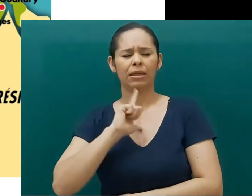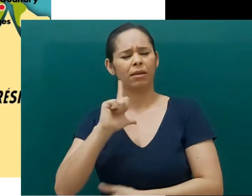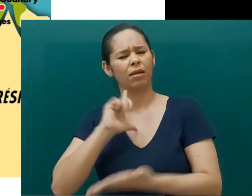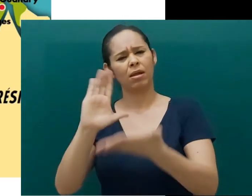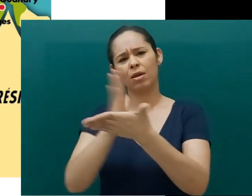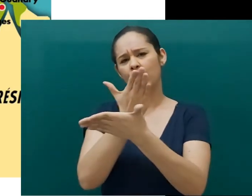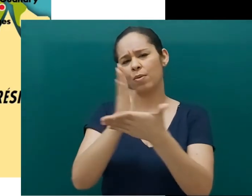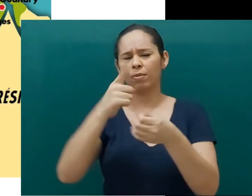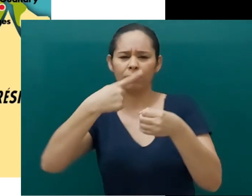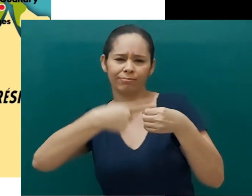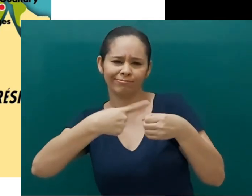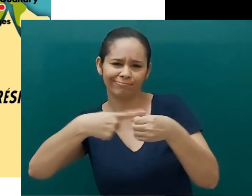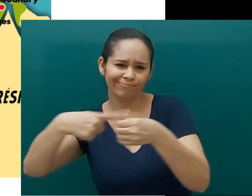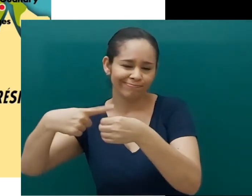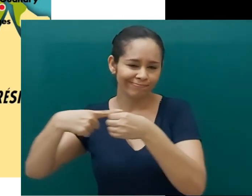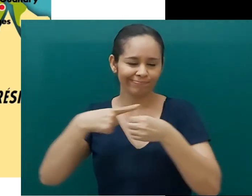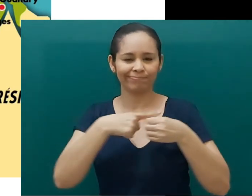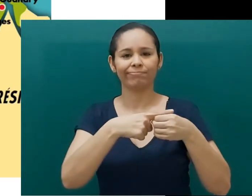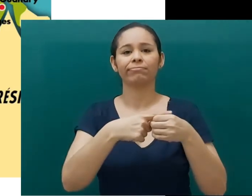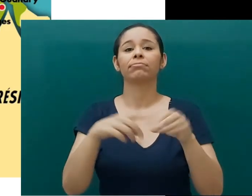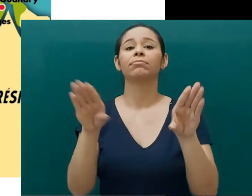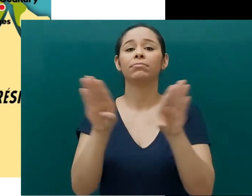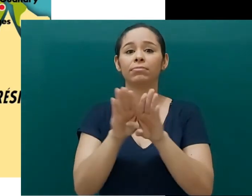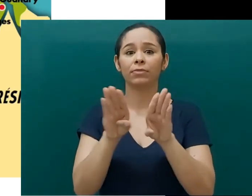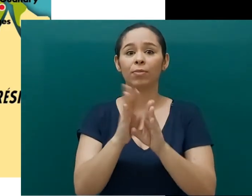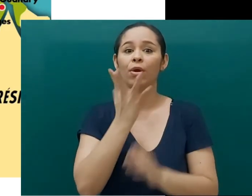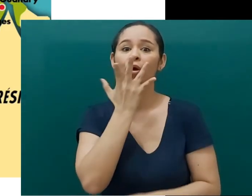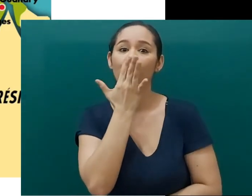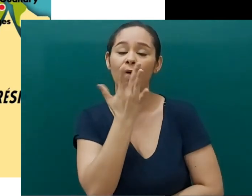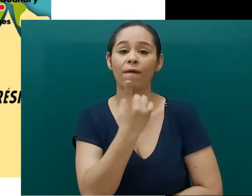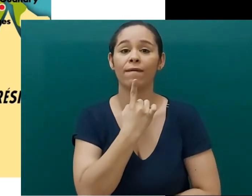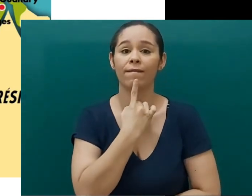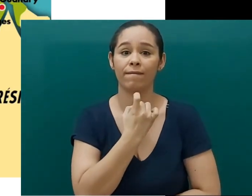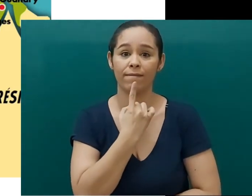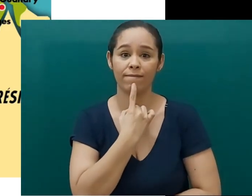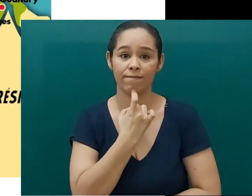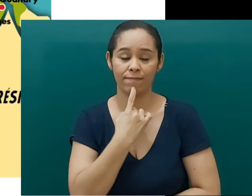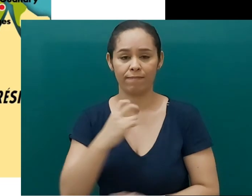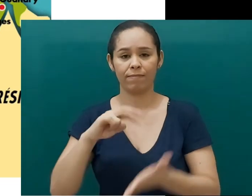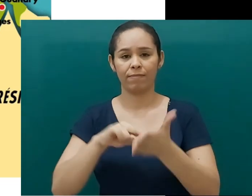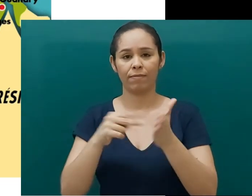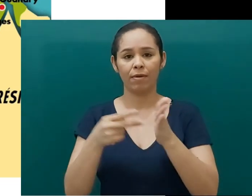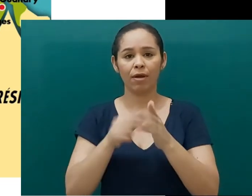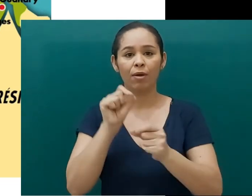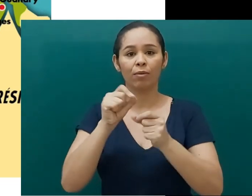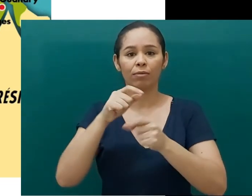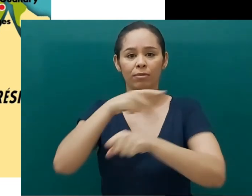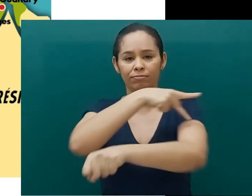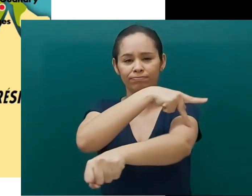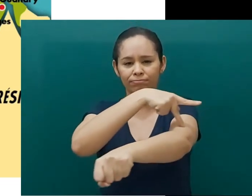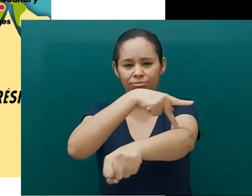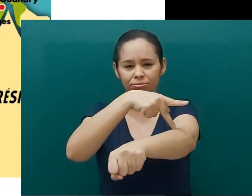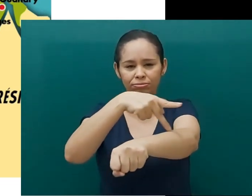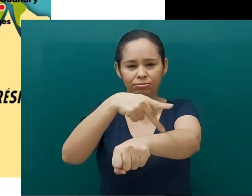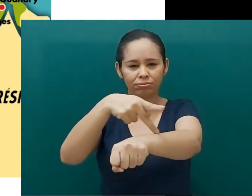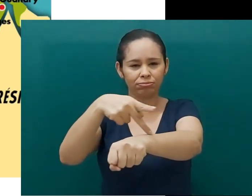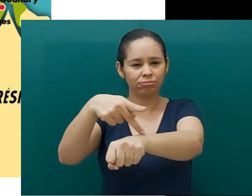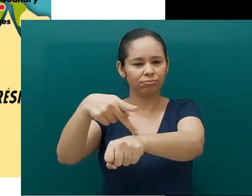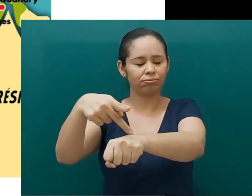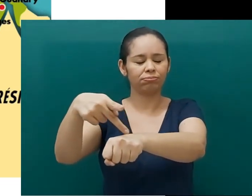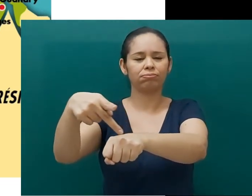algumas cidades ali. A parte em vermelho indica a presença de estrada, né? Então é